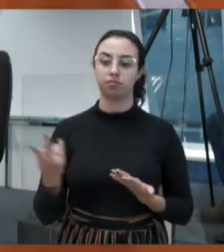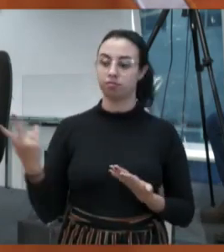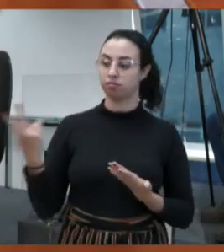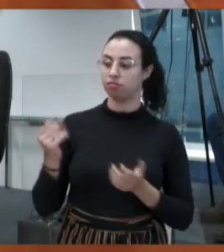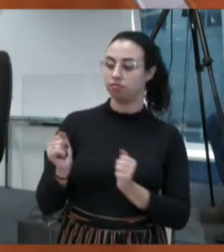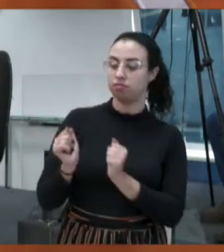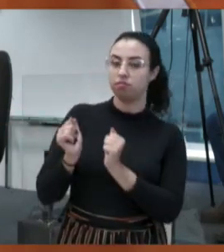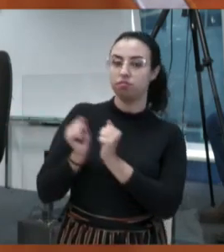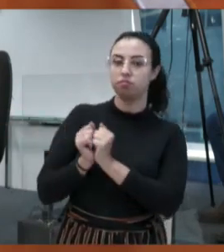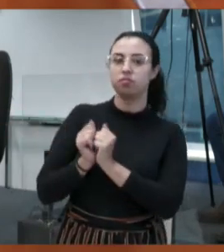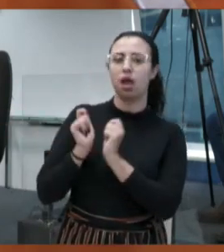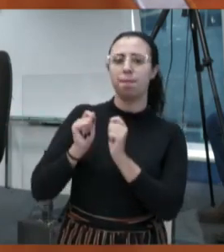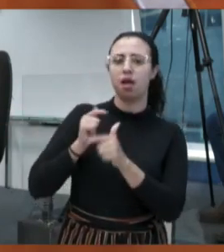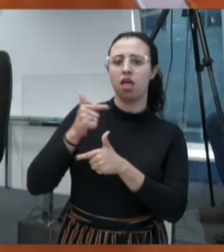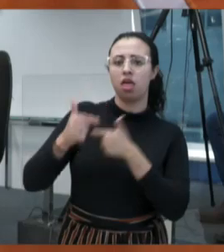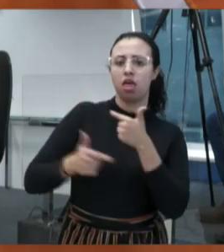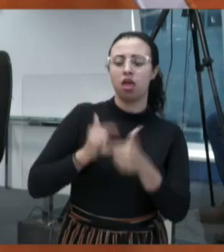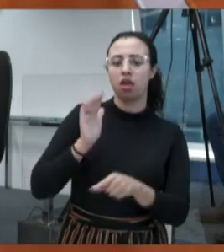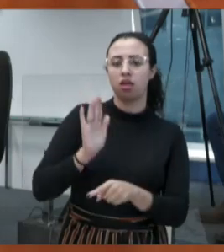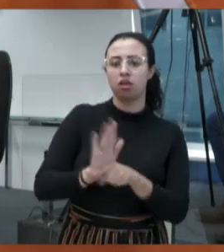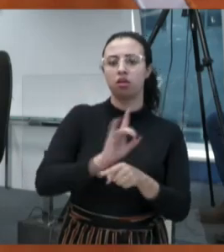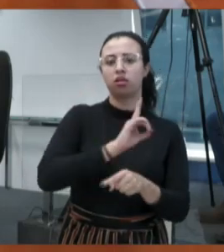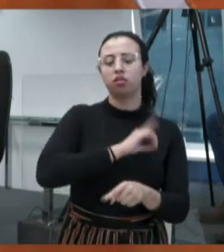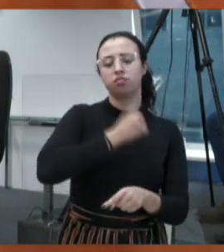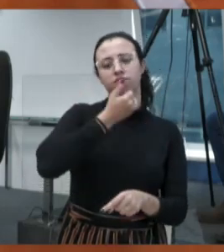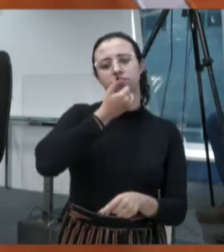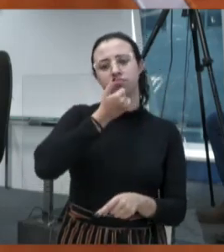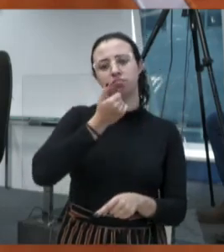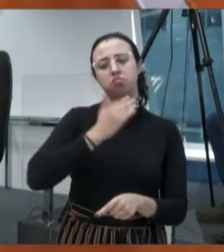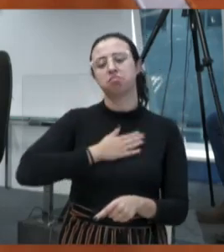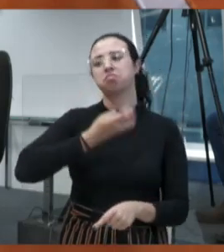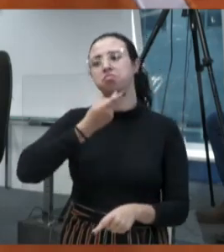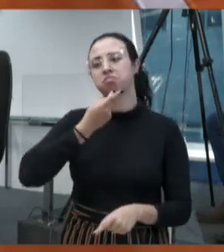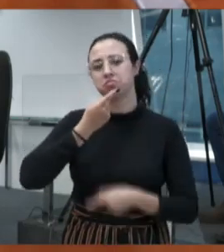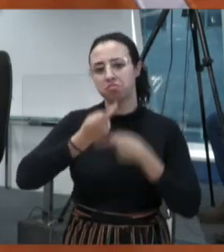para um Divinópolis melhor. Senhor presidente, essas são